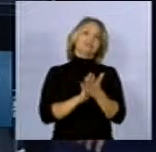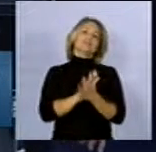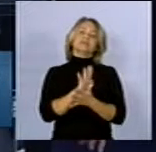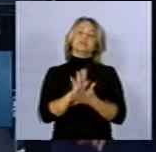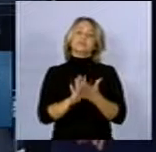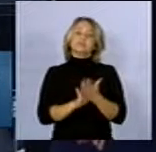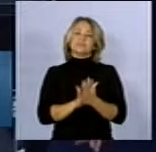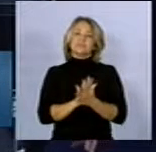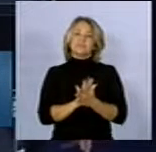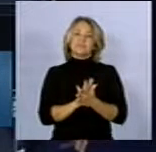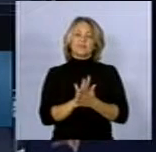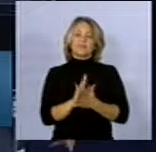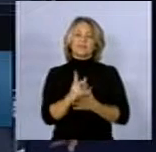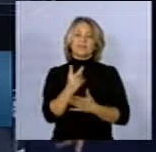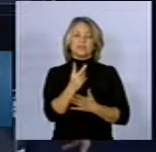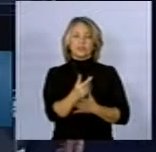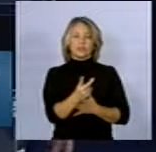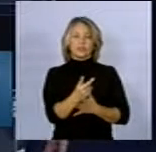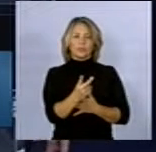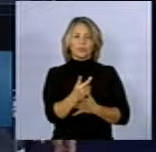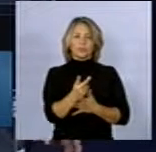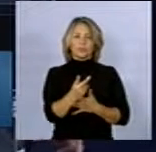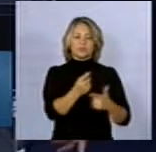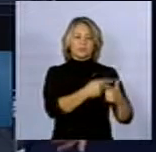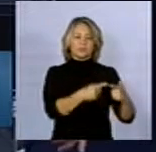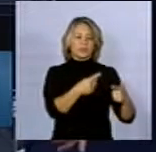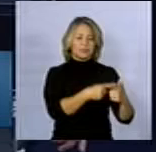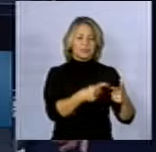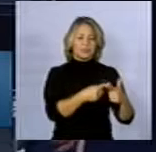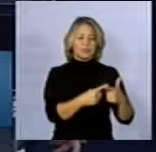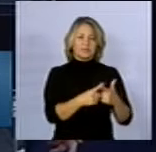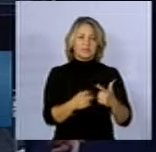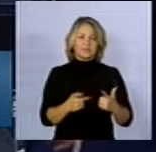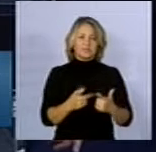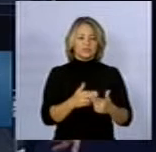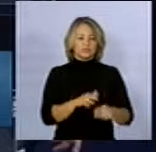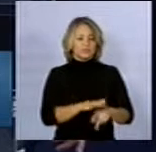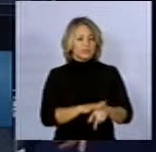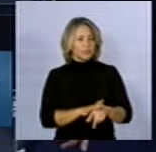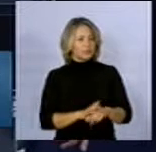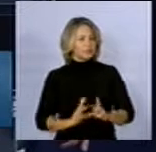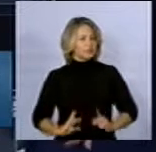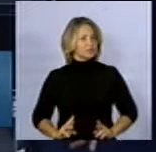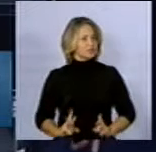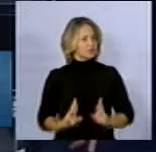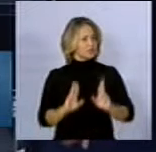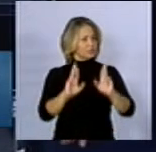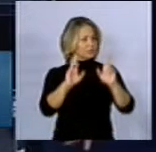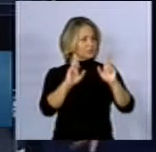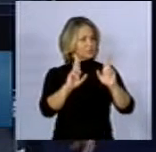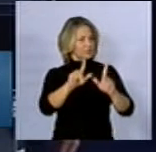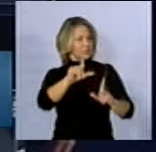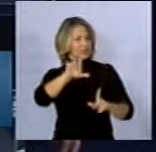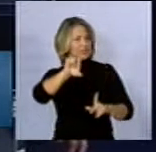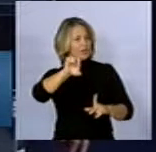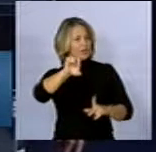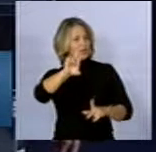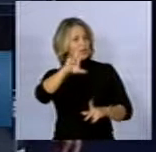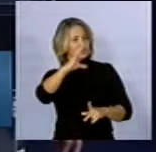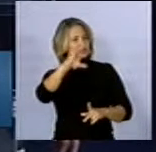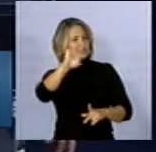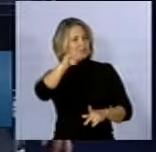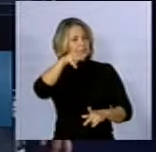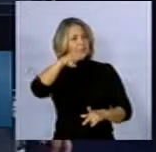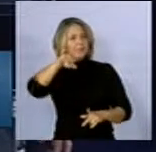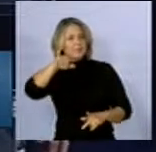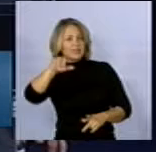que dois casos de leucemia são irrelevantes e que essa questão não deva ser considerada.